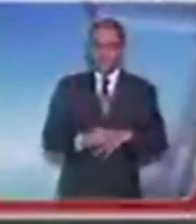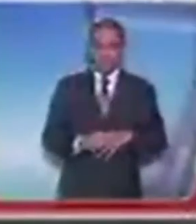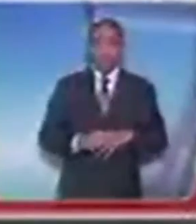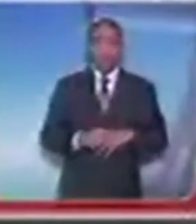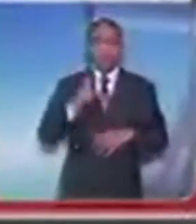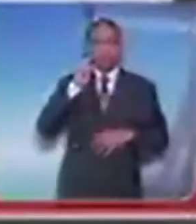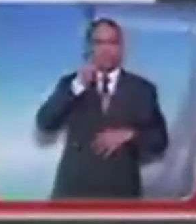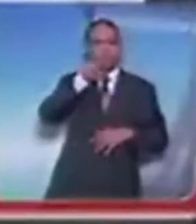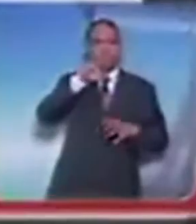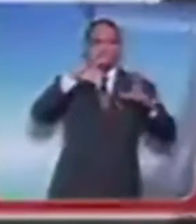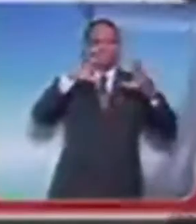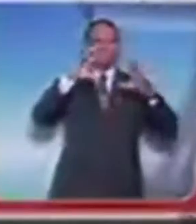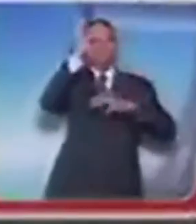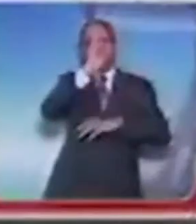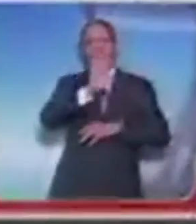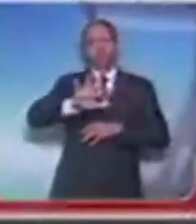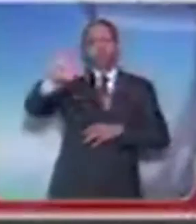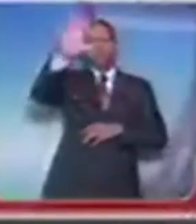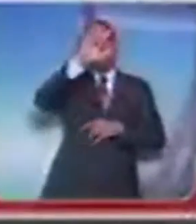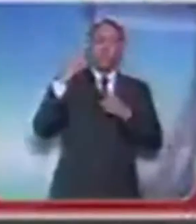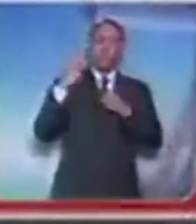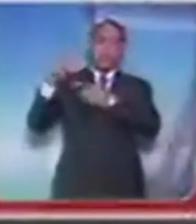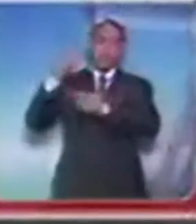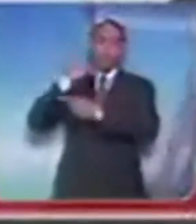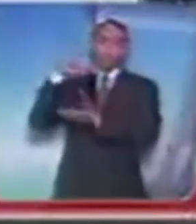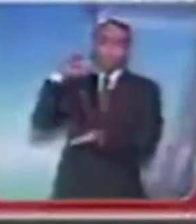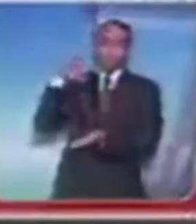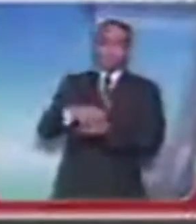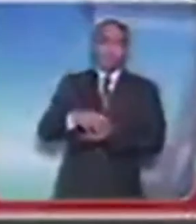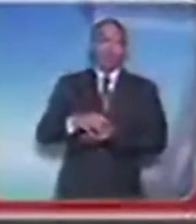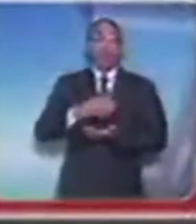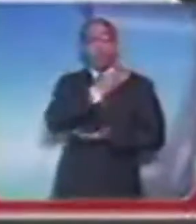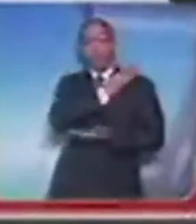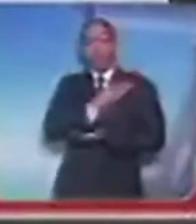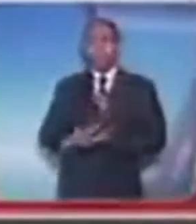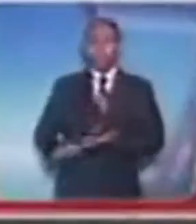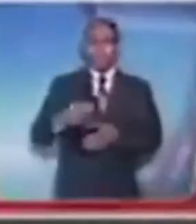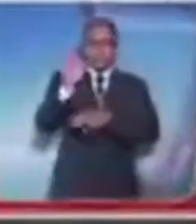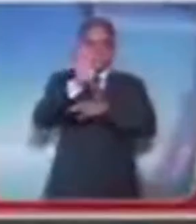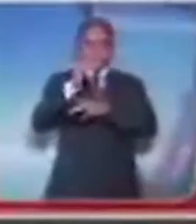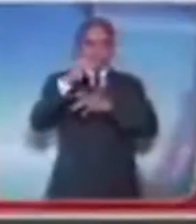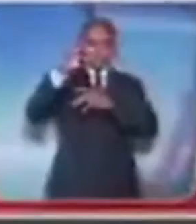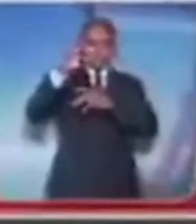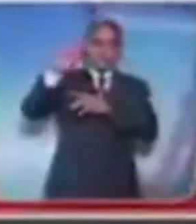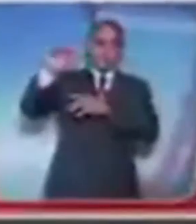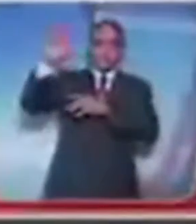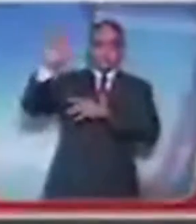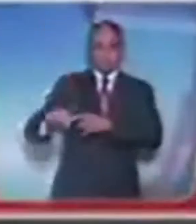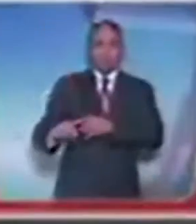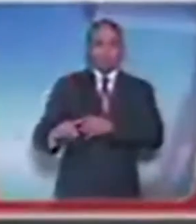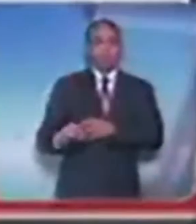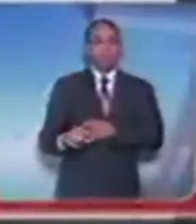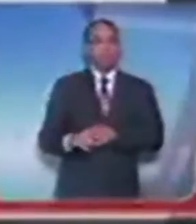visão nacional. Deveria brigar com o Banco Central, com o governo federal, brigar para rebaixar a taxa de câmbio e não reduzir o